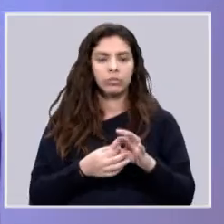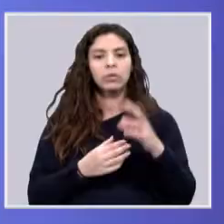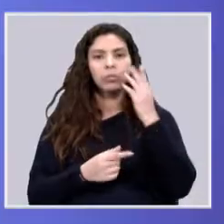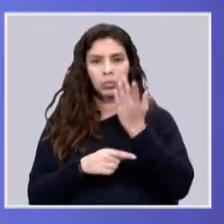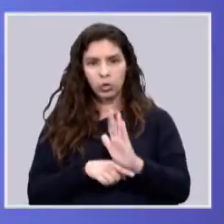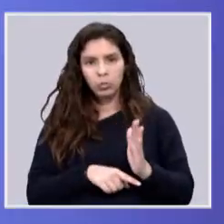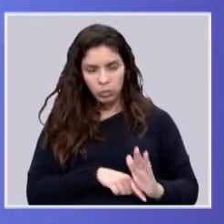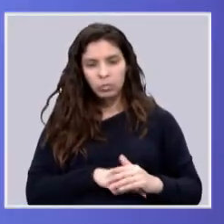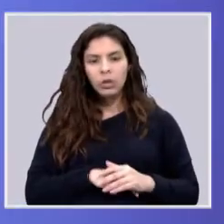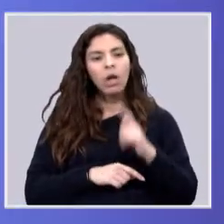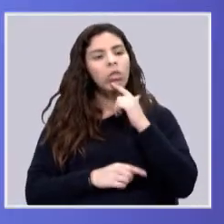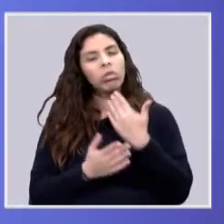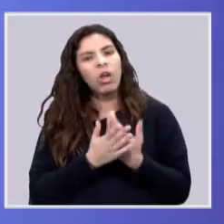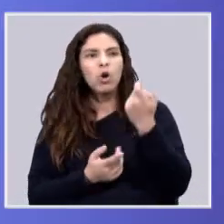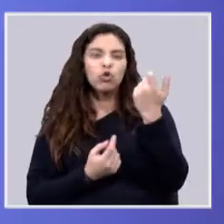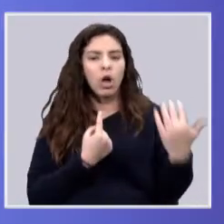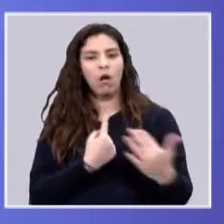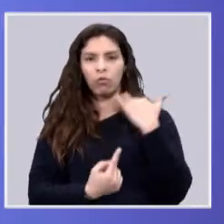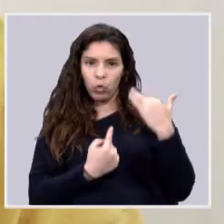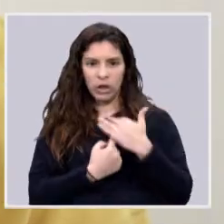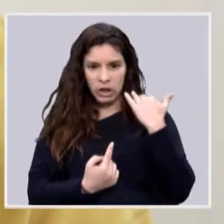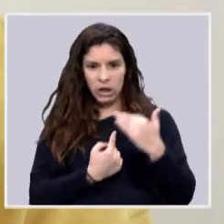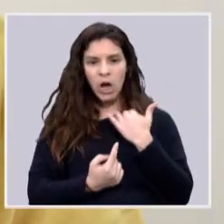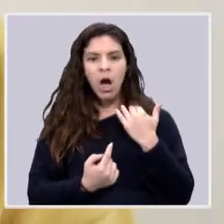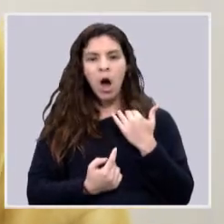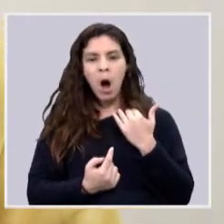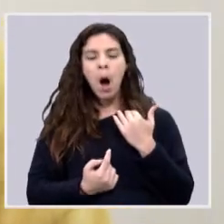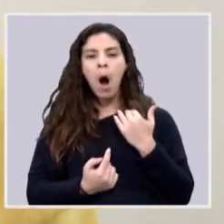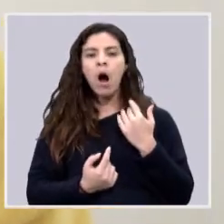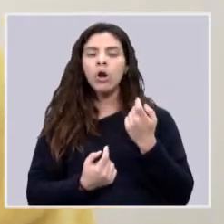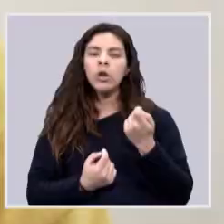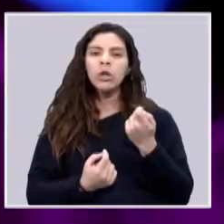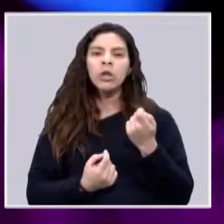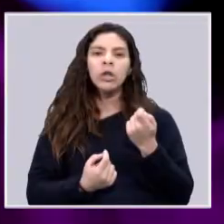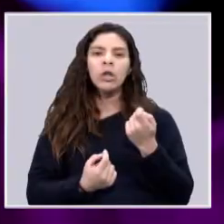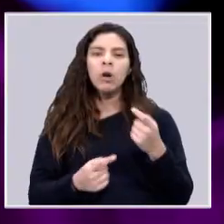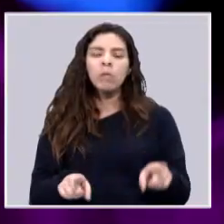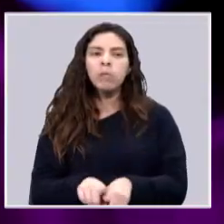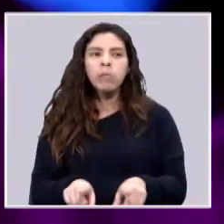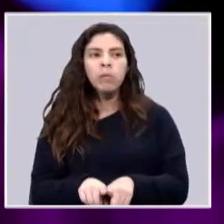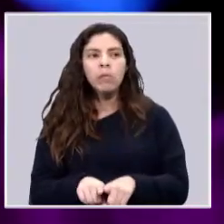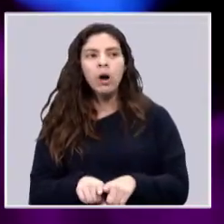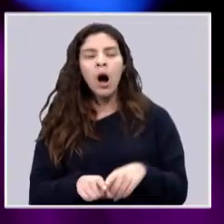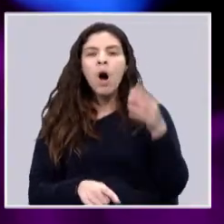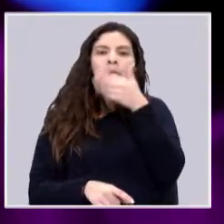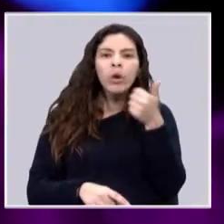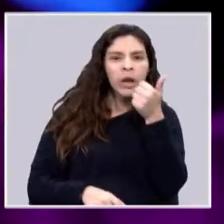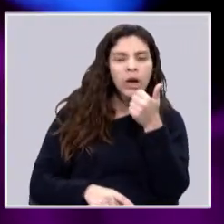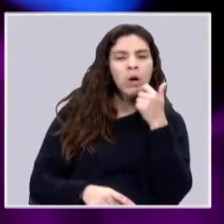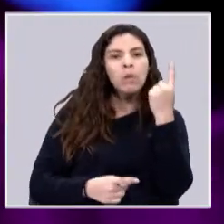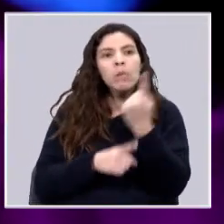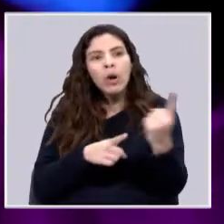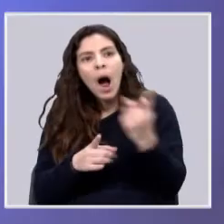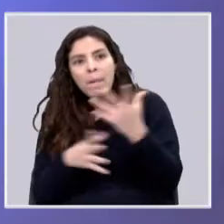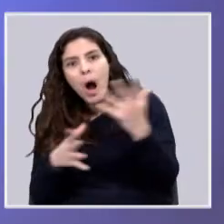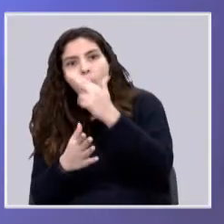e arte. Acabaram por, se calhar, influenciar, a refletir também num sentido mais estético e mesmo conceptual, porque todos esses autores têm um conceito